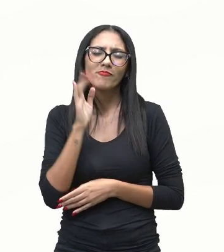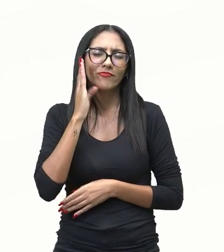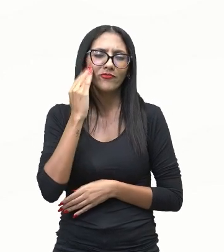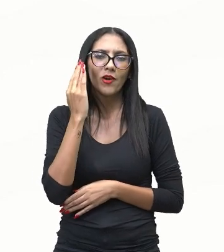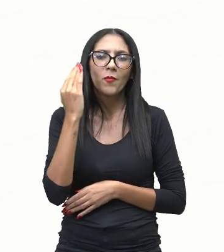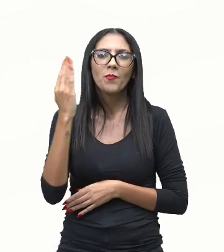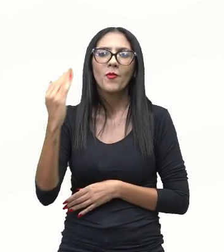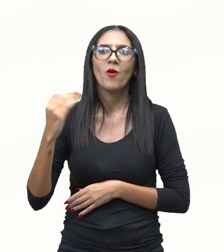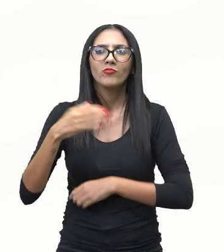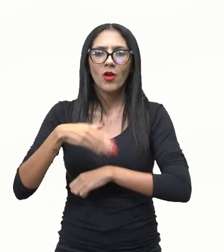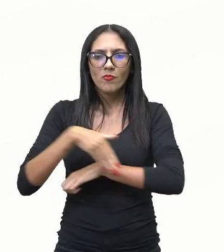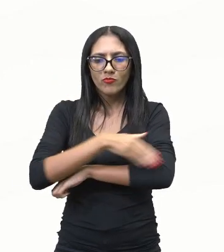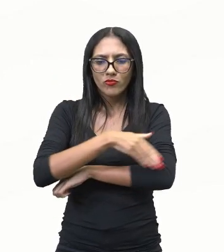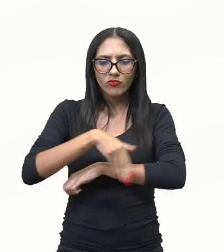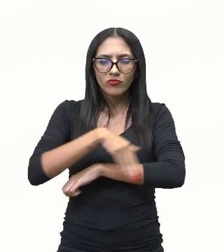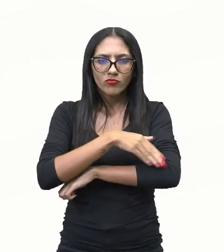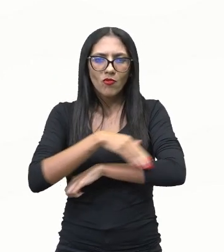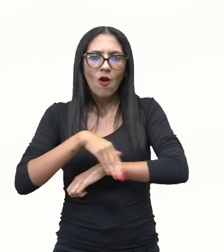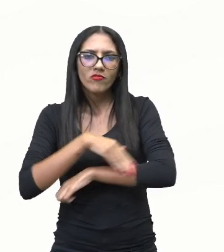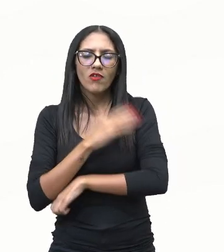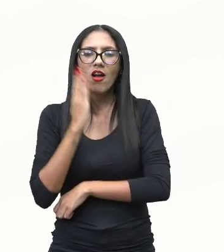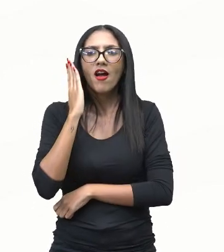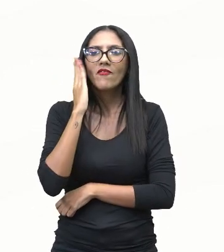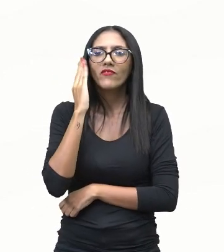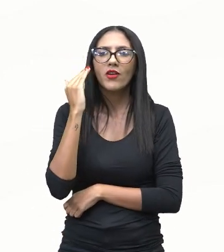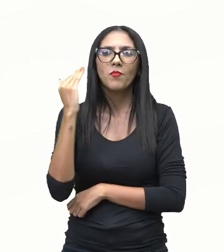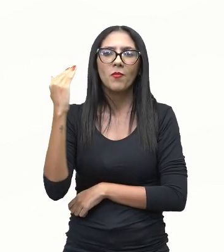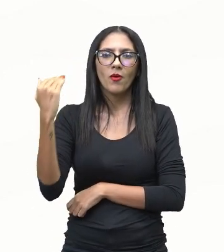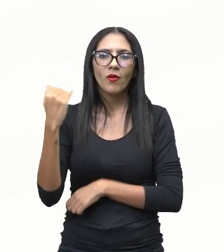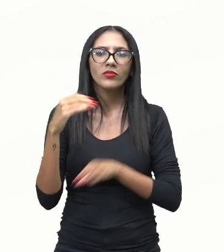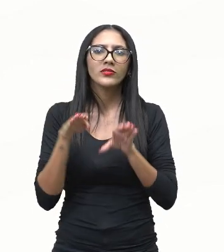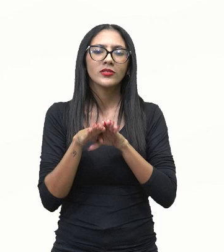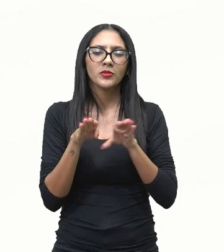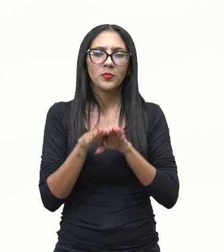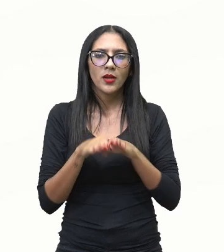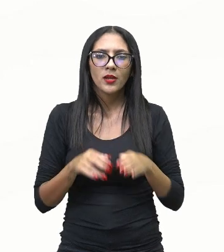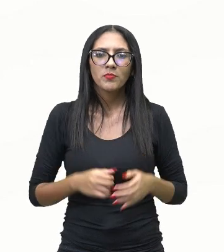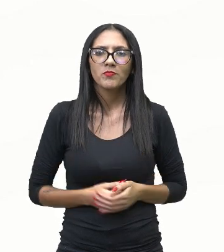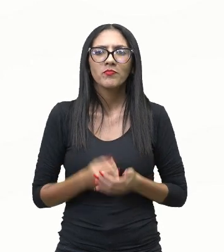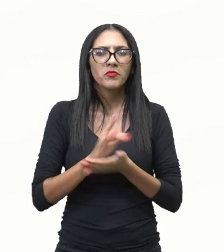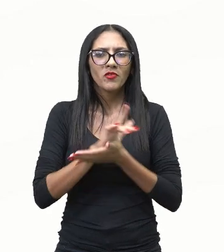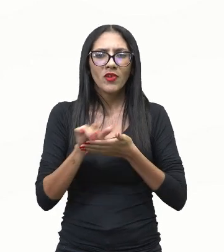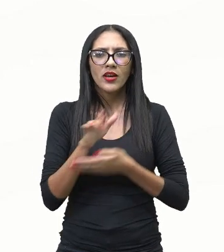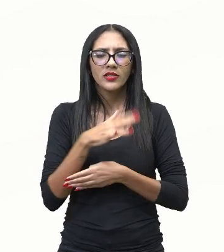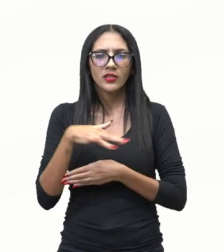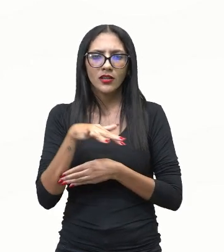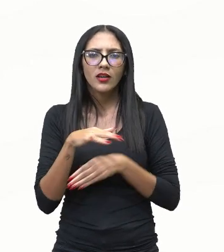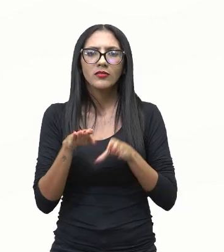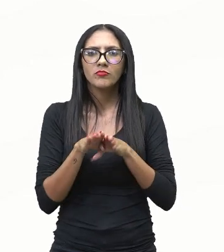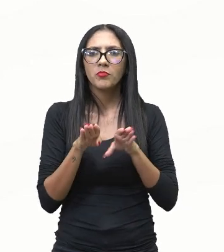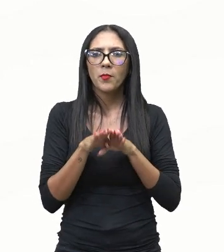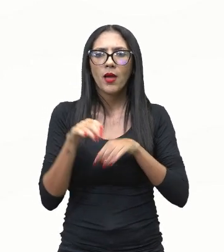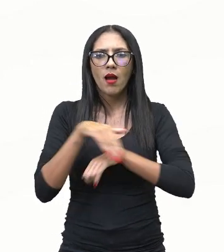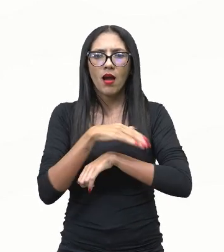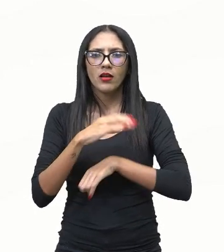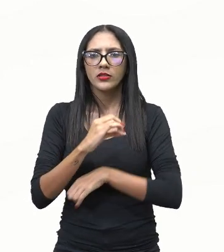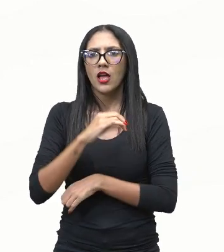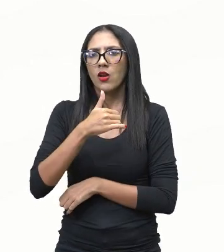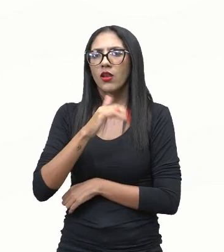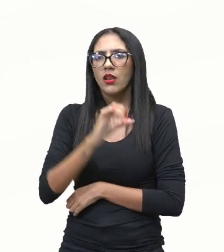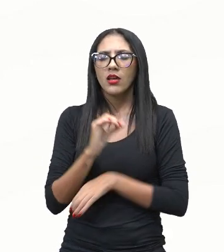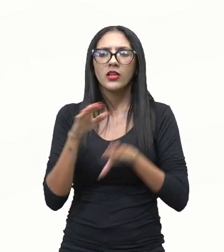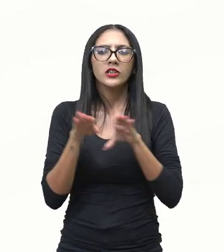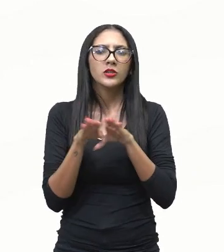a BR-319, né, a gente tem também, a gente tem a Perimetral Norte, a BR-010, né, que cruza